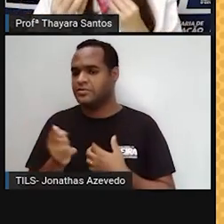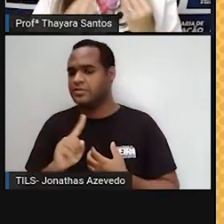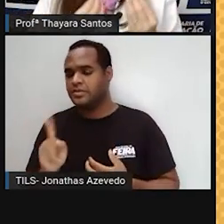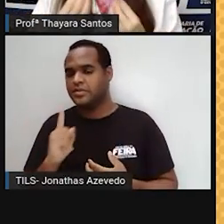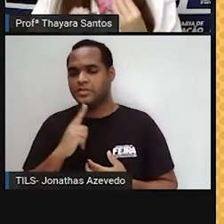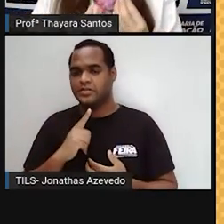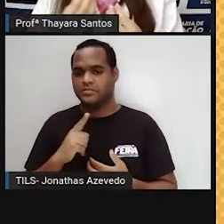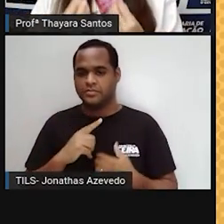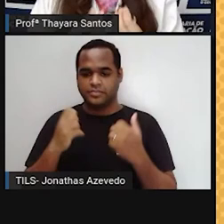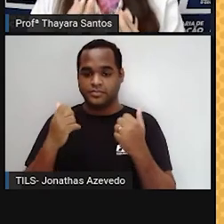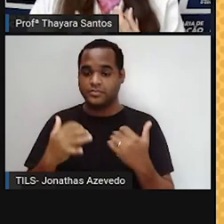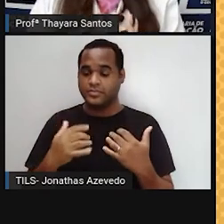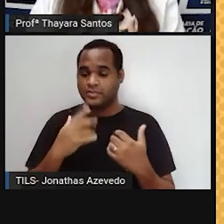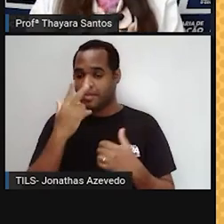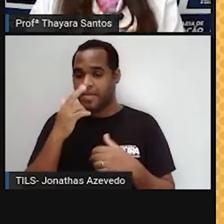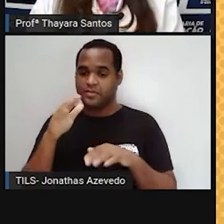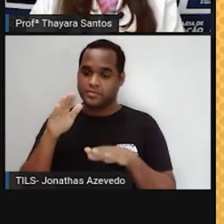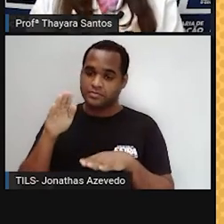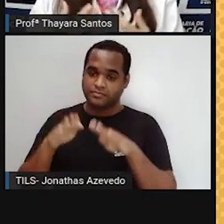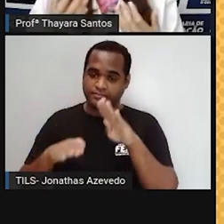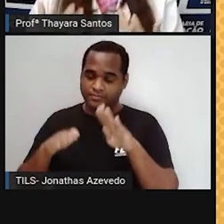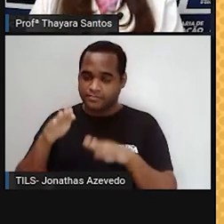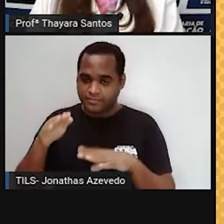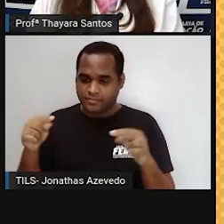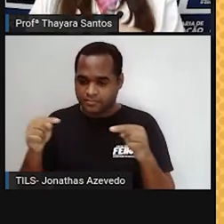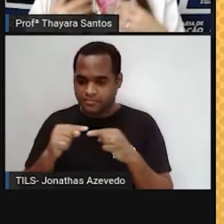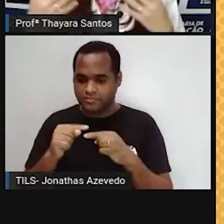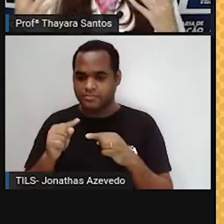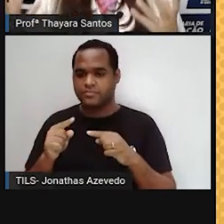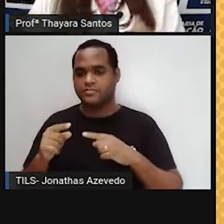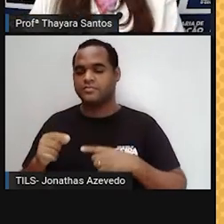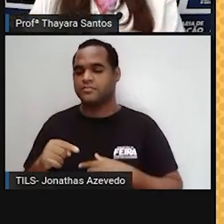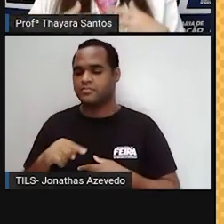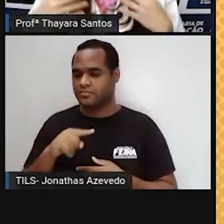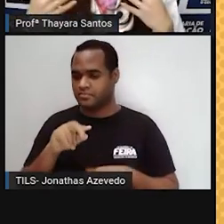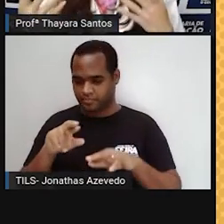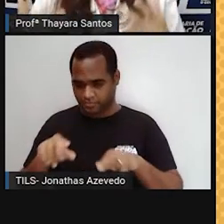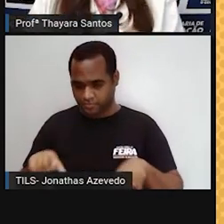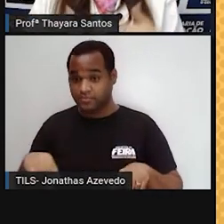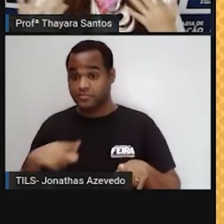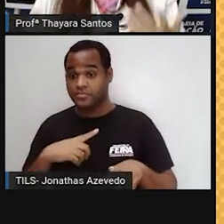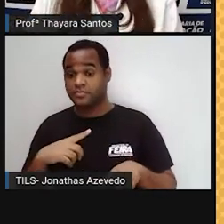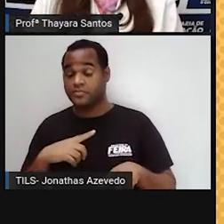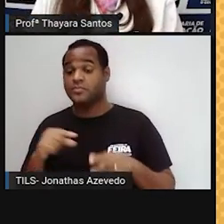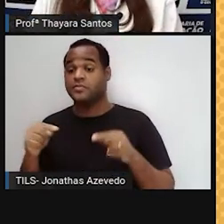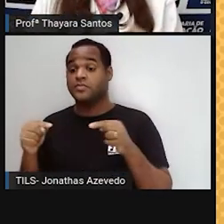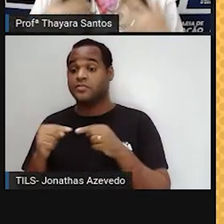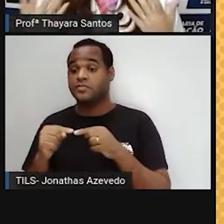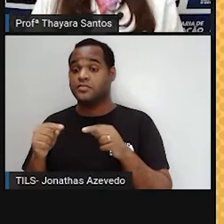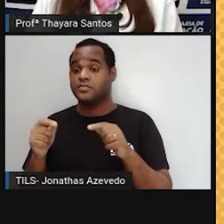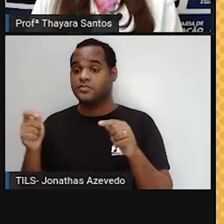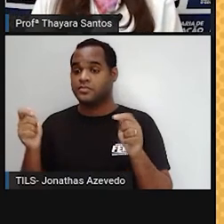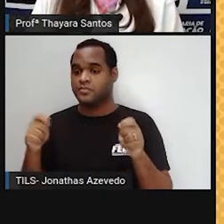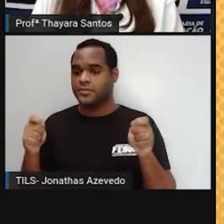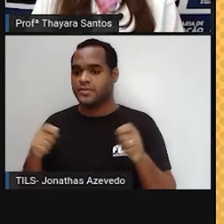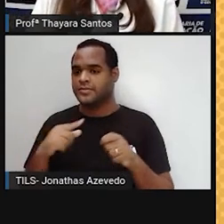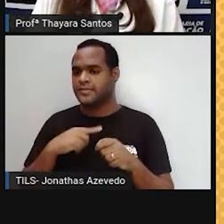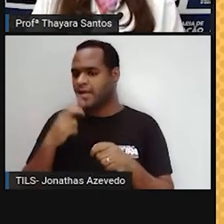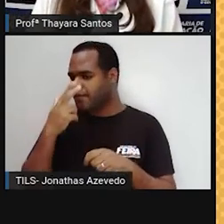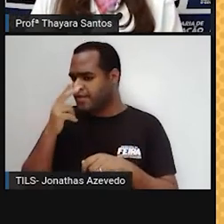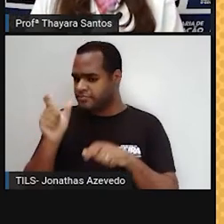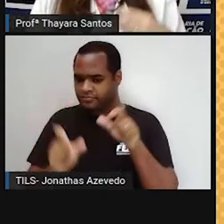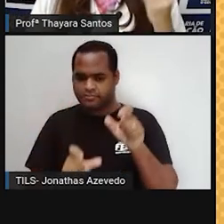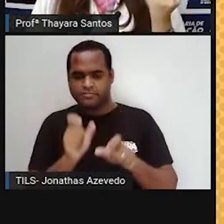tivesse variabilidade genética ali naquele ambiente, várias plantas com materiais genéticos diferentes, com características